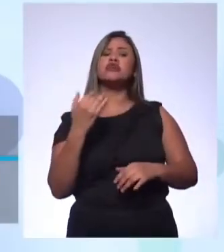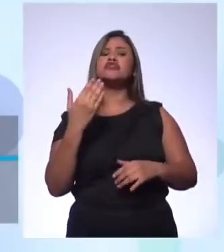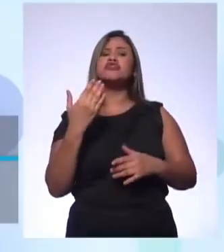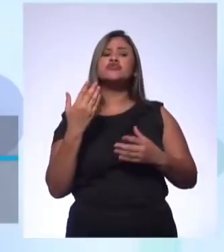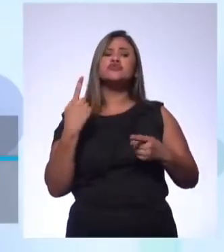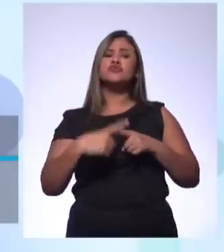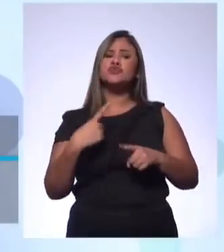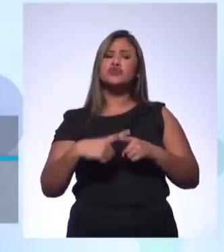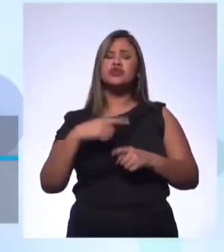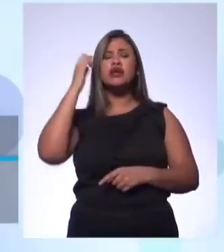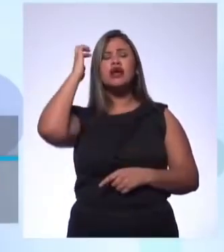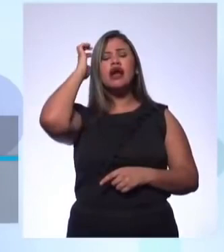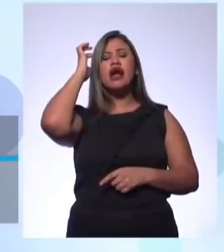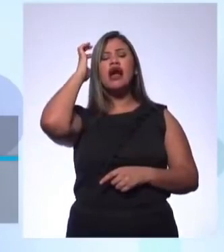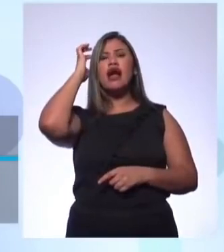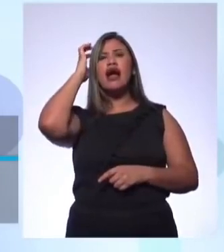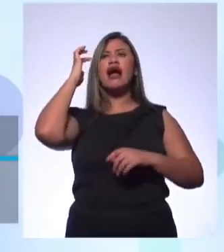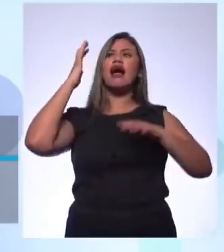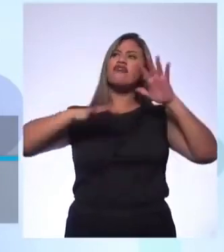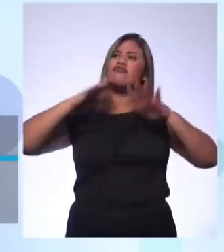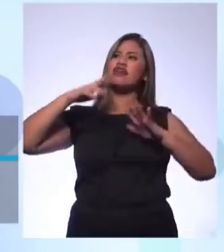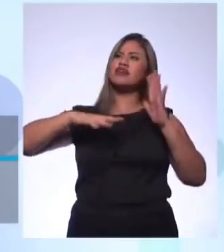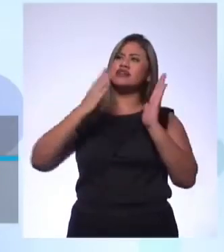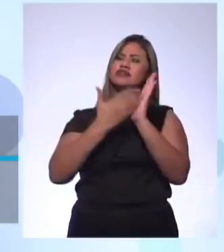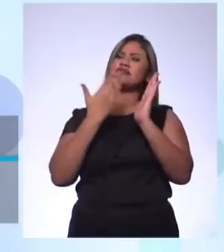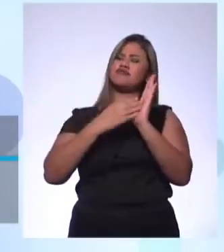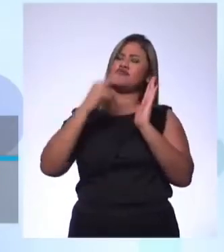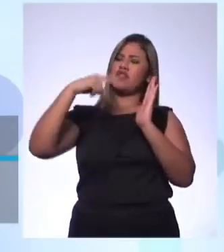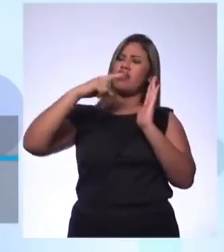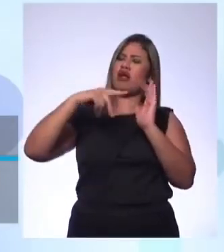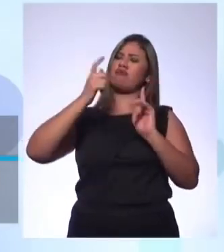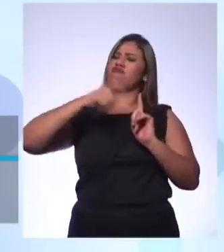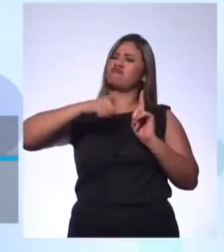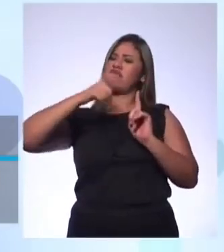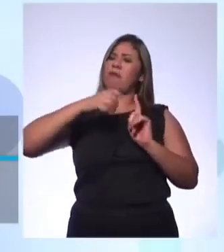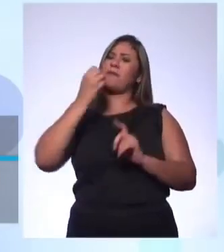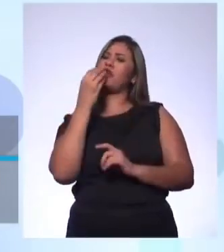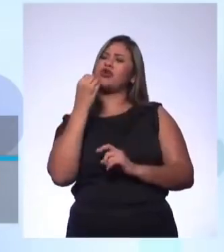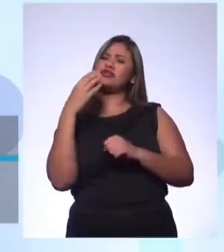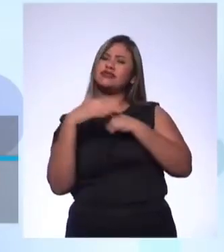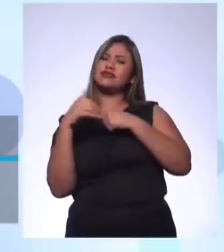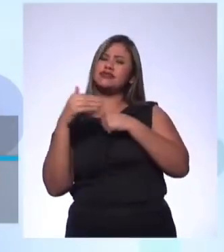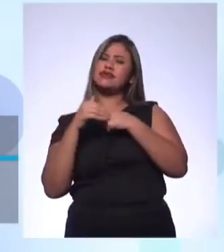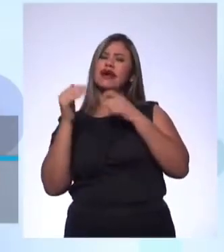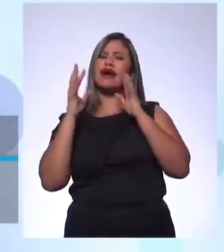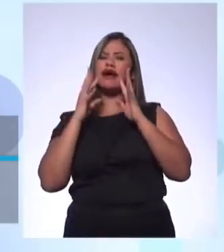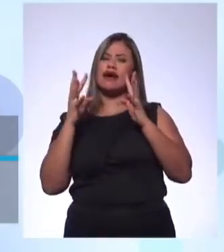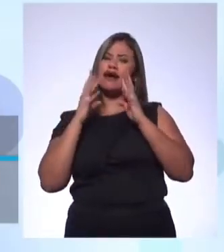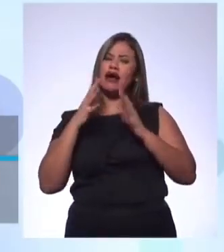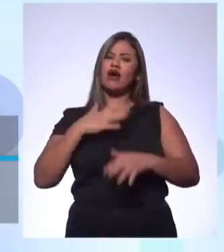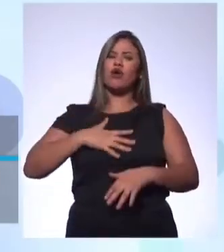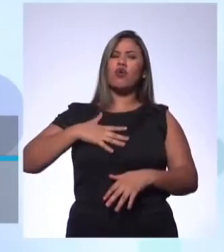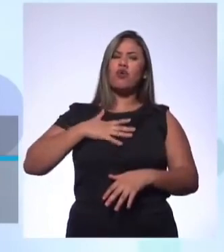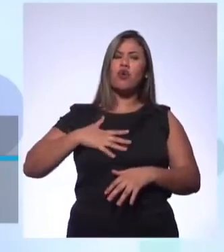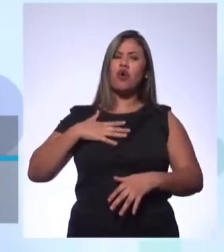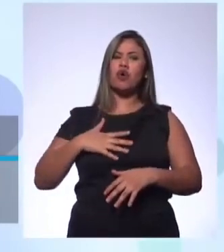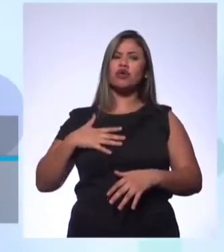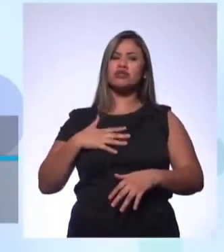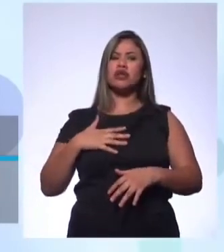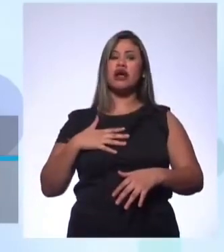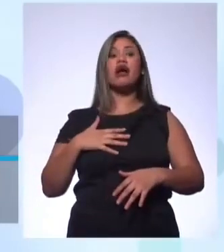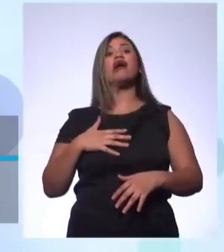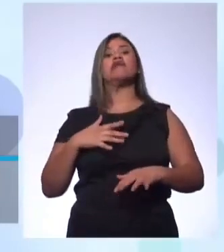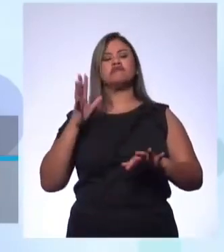aquele livro que você lê e está assim, olha, a personagem ela é boazinha, ela é legal, gosta de tal. Esse é um